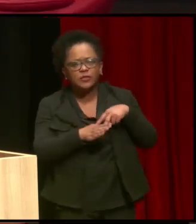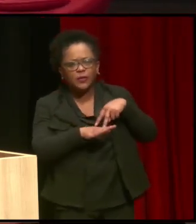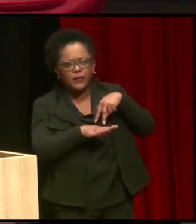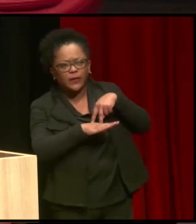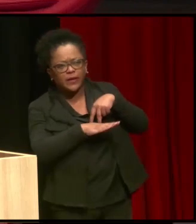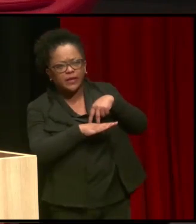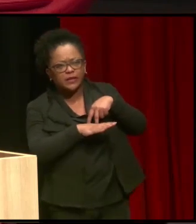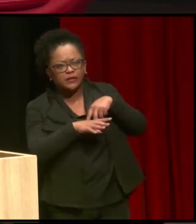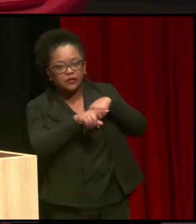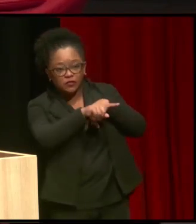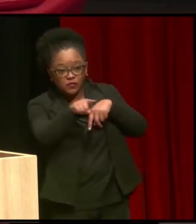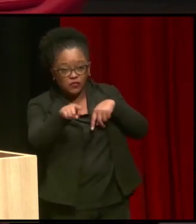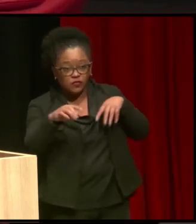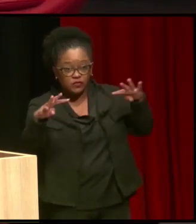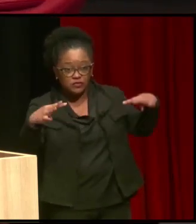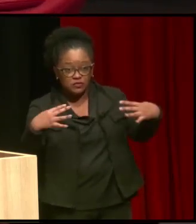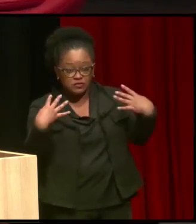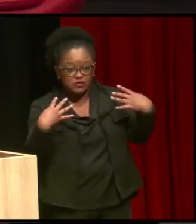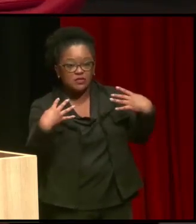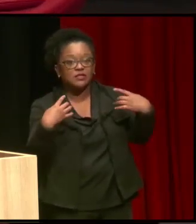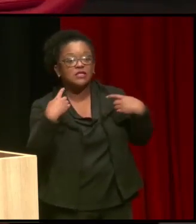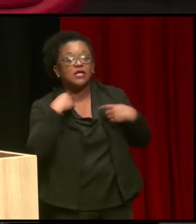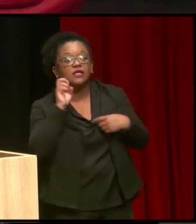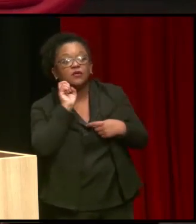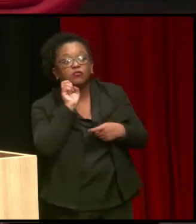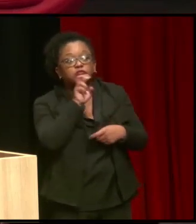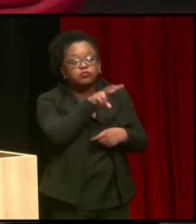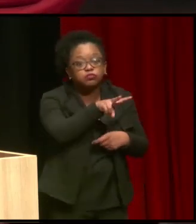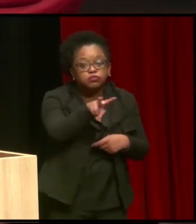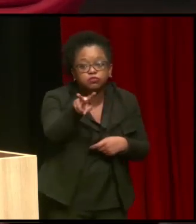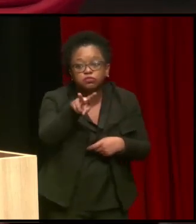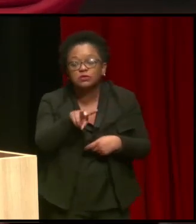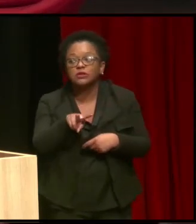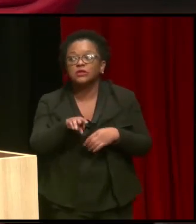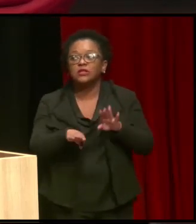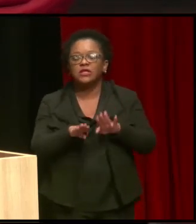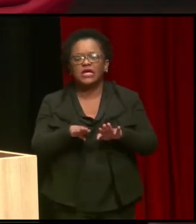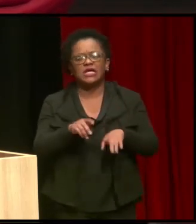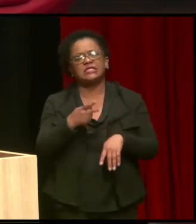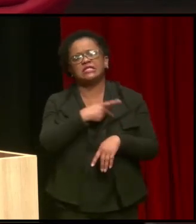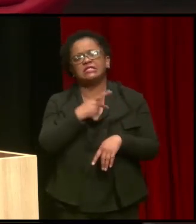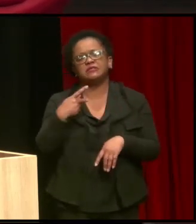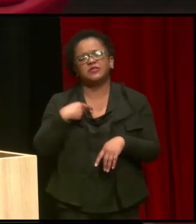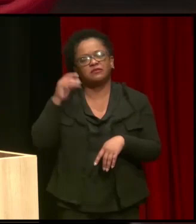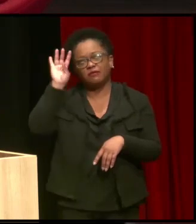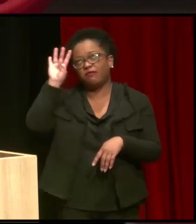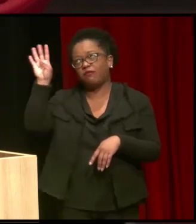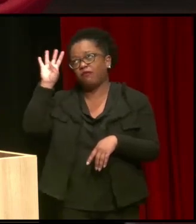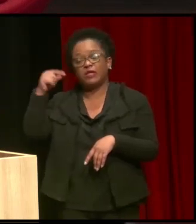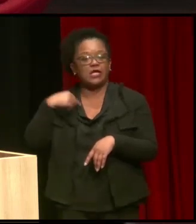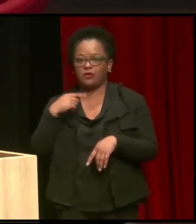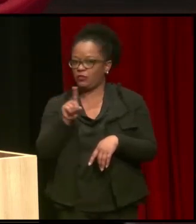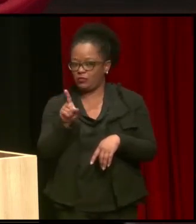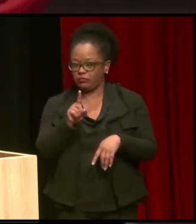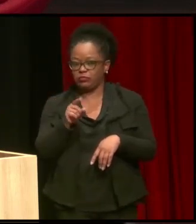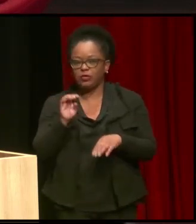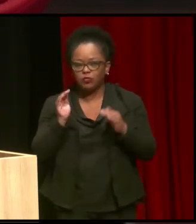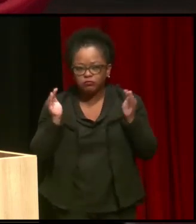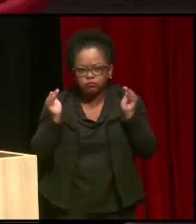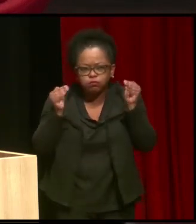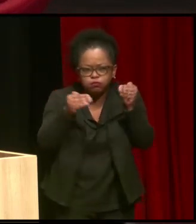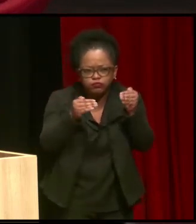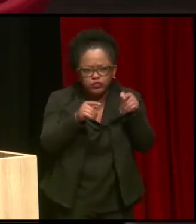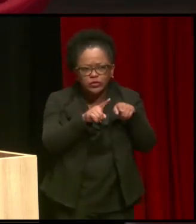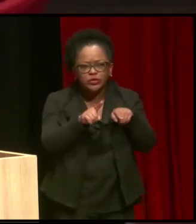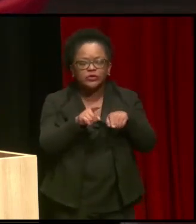sentados olhando para mim, mas eu estou olhando para vocês. Tem pastor que é meio distraído. Eu não sou distraído, eu tenho uma dificuldade